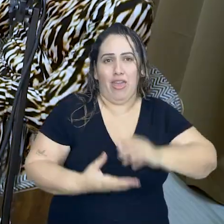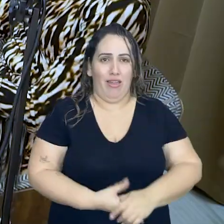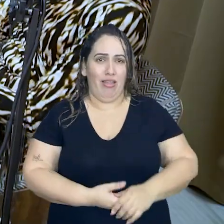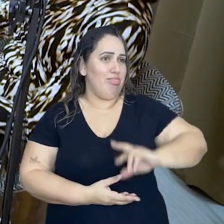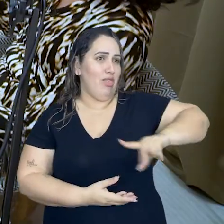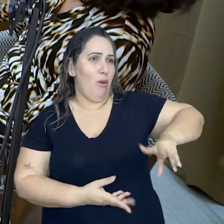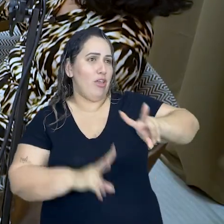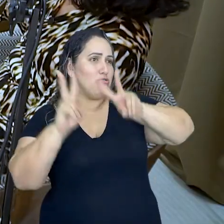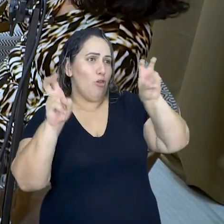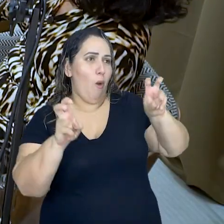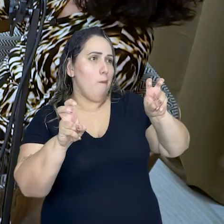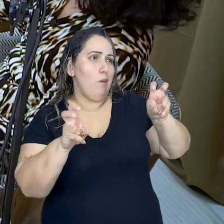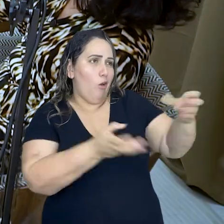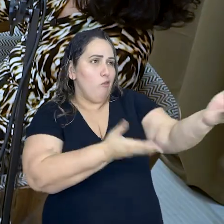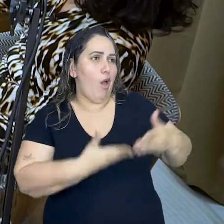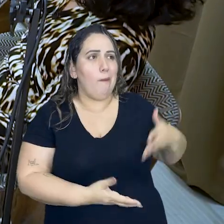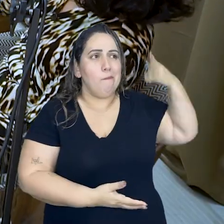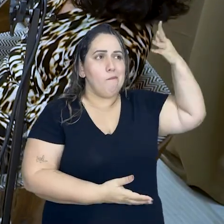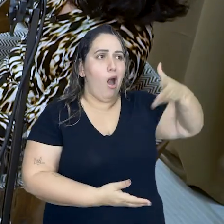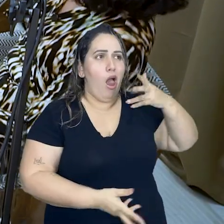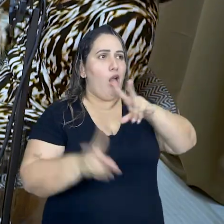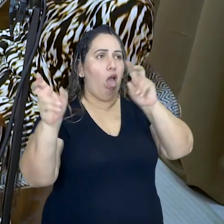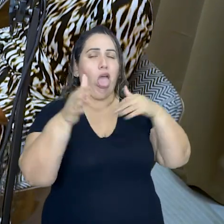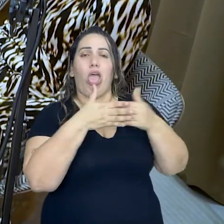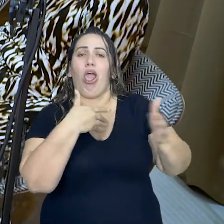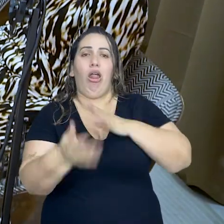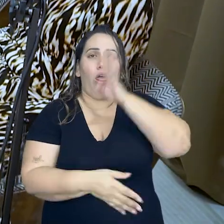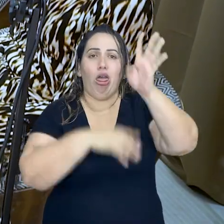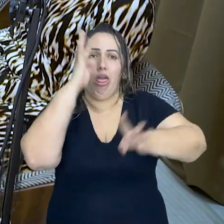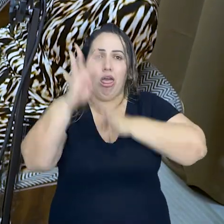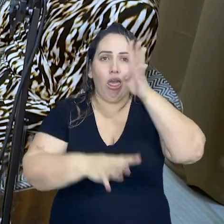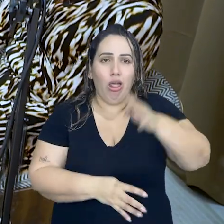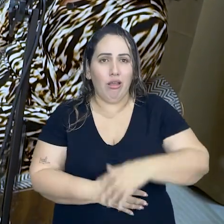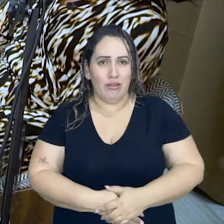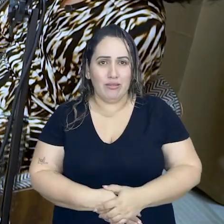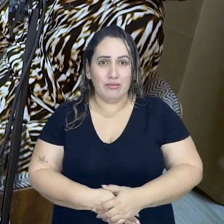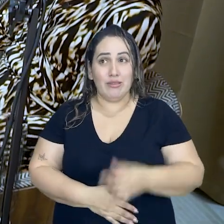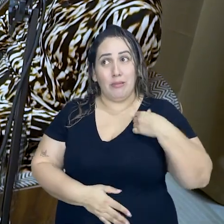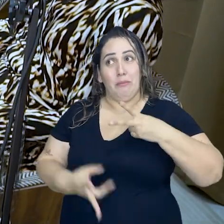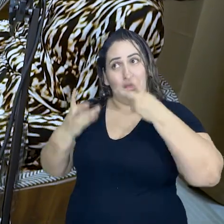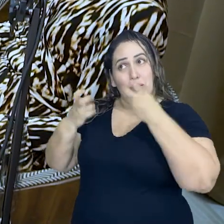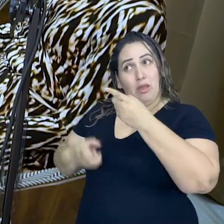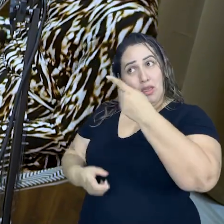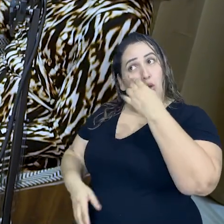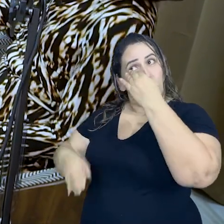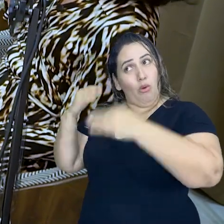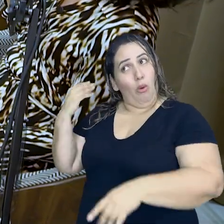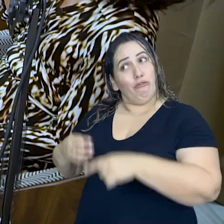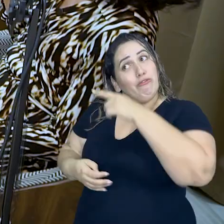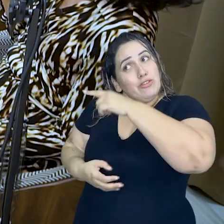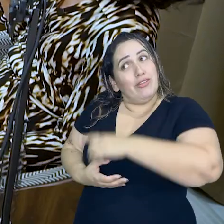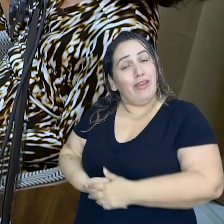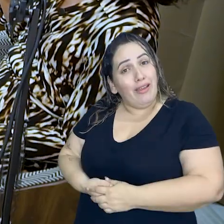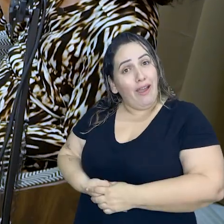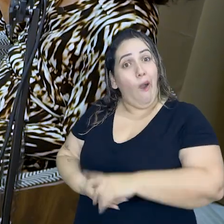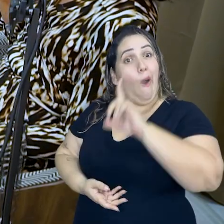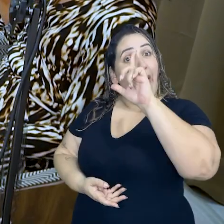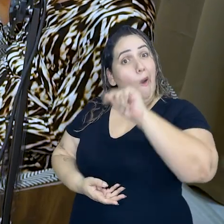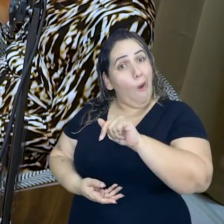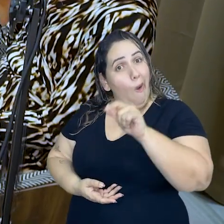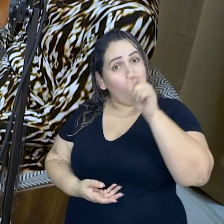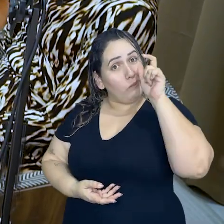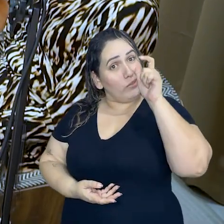Tá vendo porque eu discordei de você? Exato. Olha o interesse do partido aí embutido. Exatamente. A gente tem